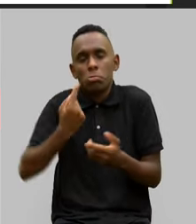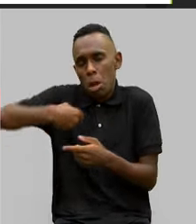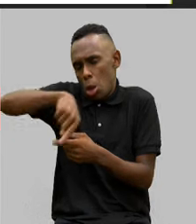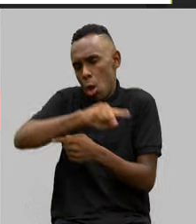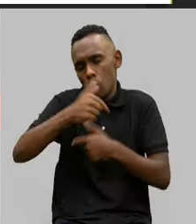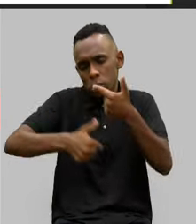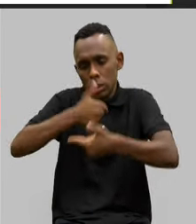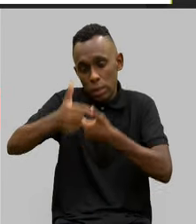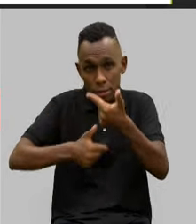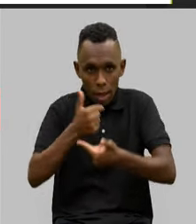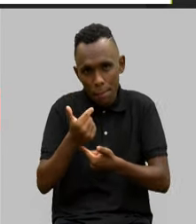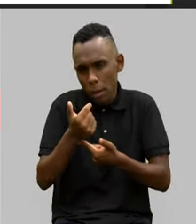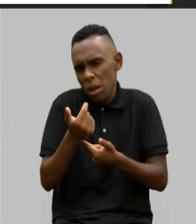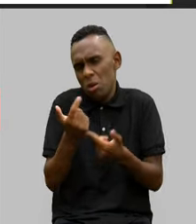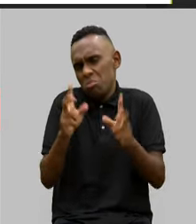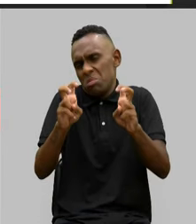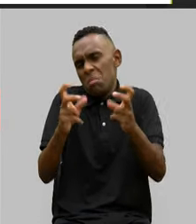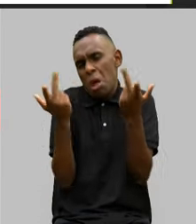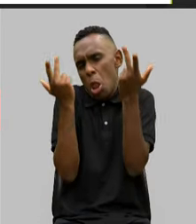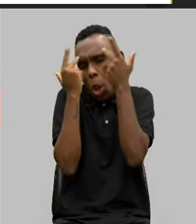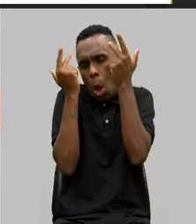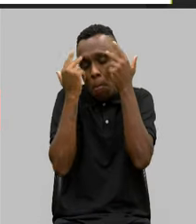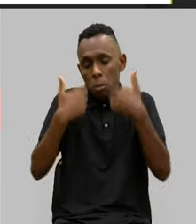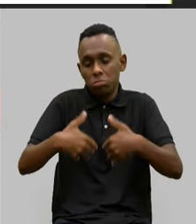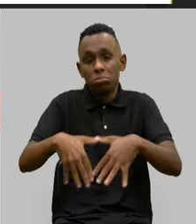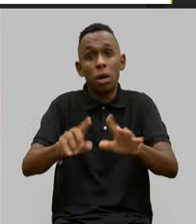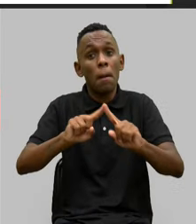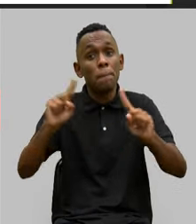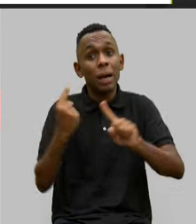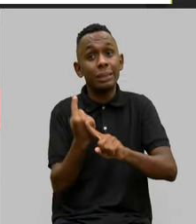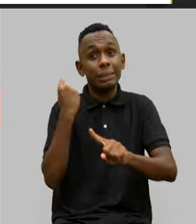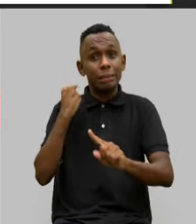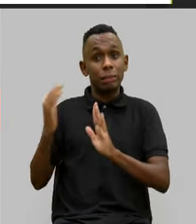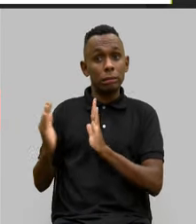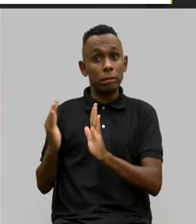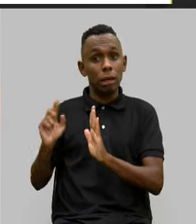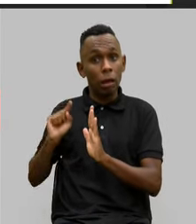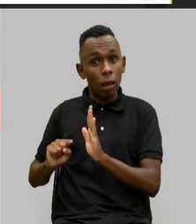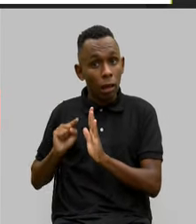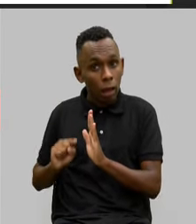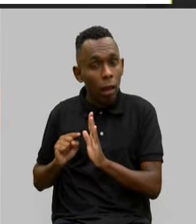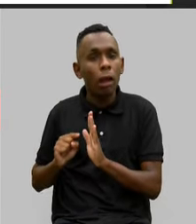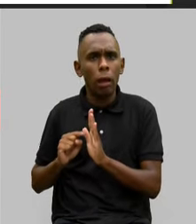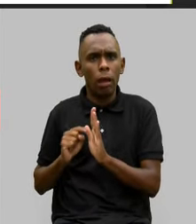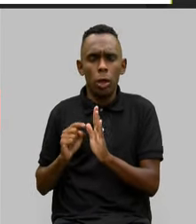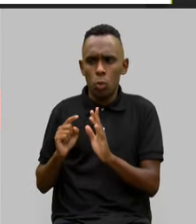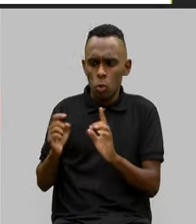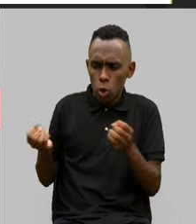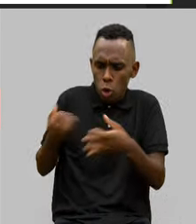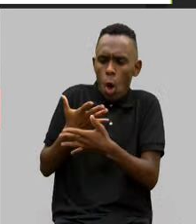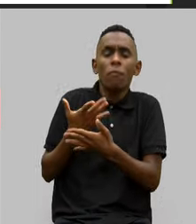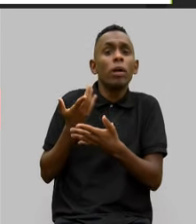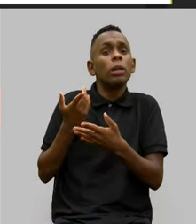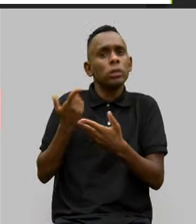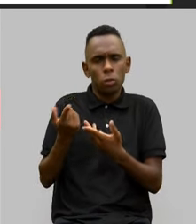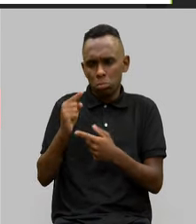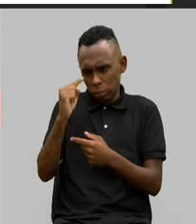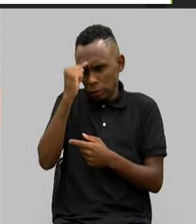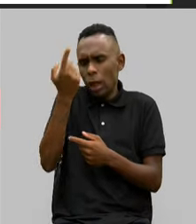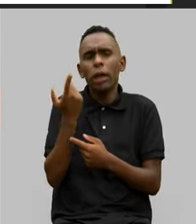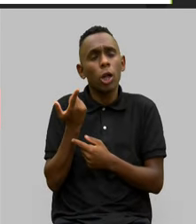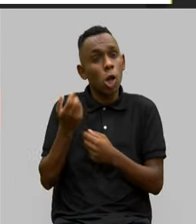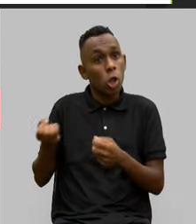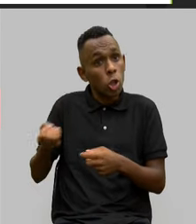trabalhamos é um tema comum né mas na época ela foi totalmente inusitada e ela foi tão